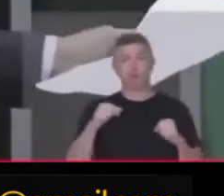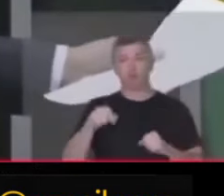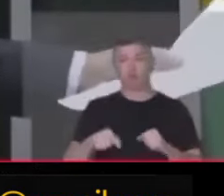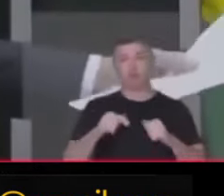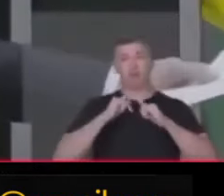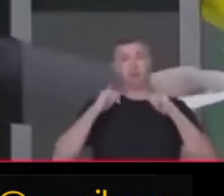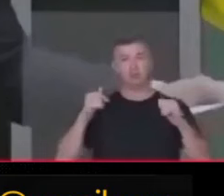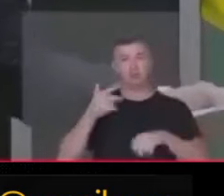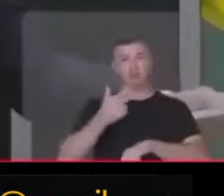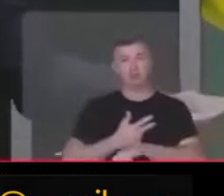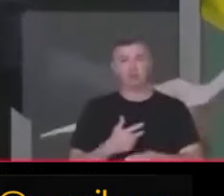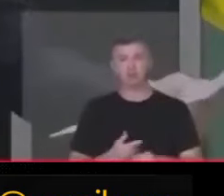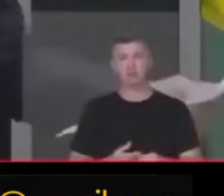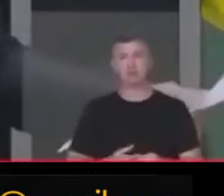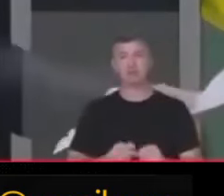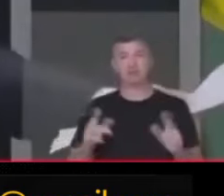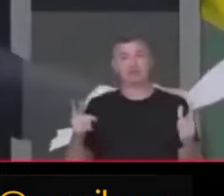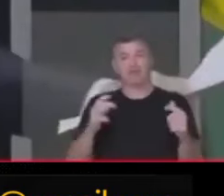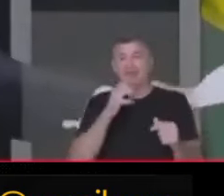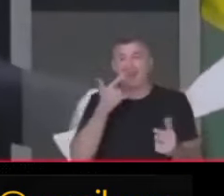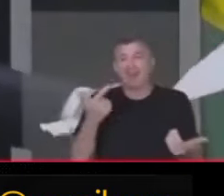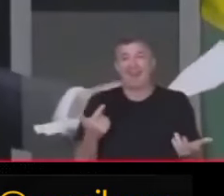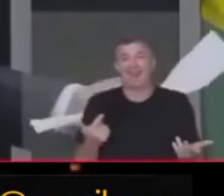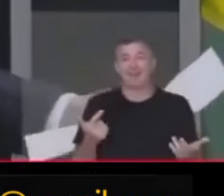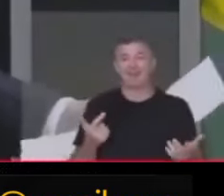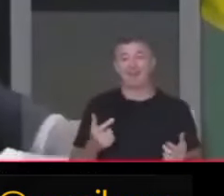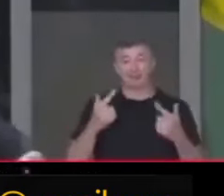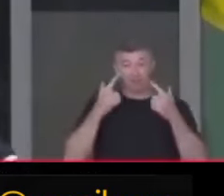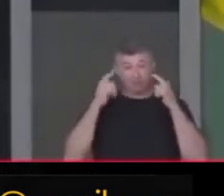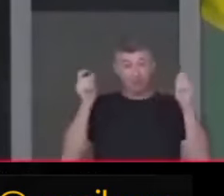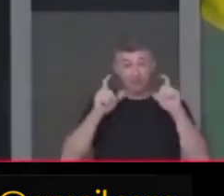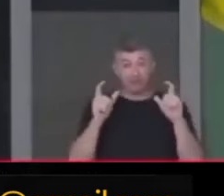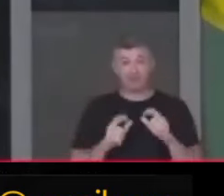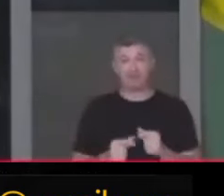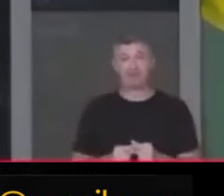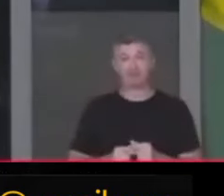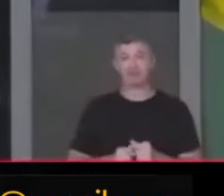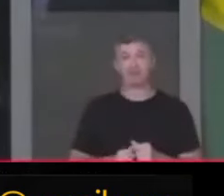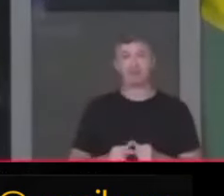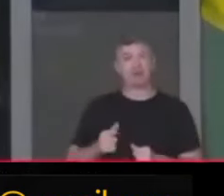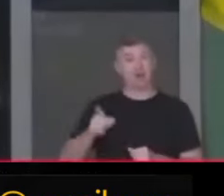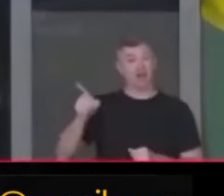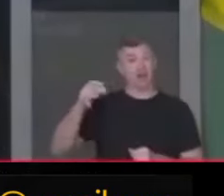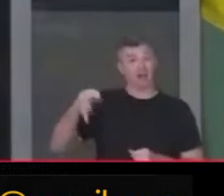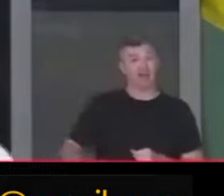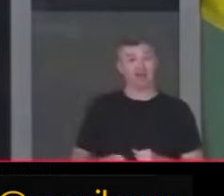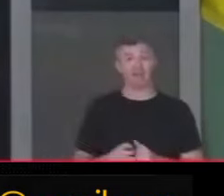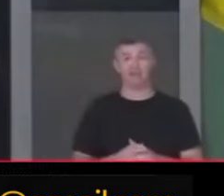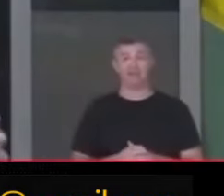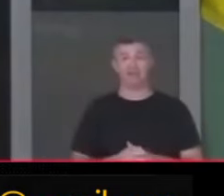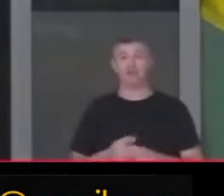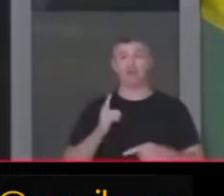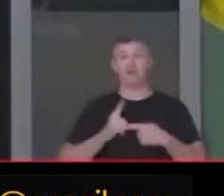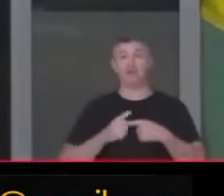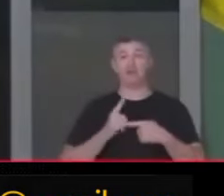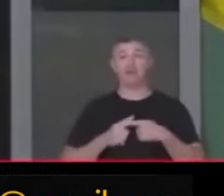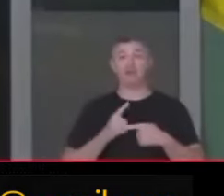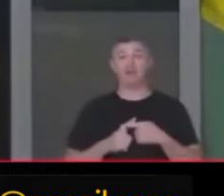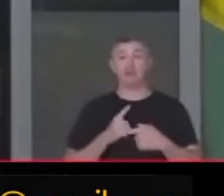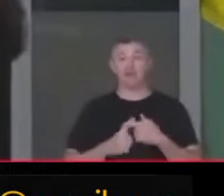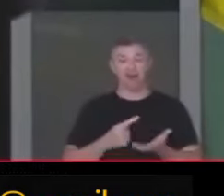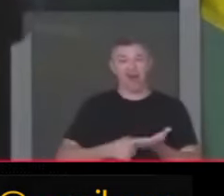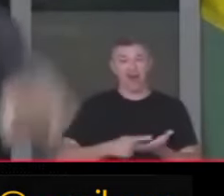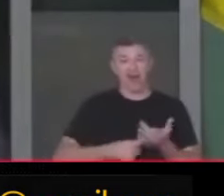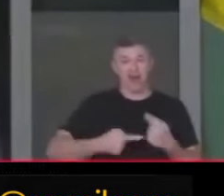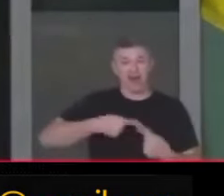esse vídeo. Mas é claro, pasme, elas estavam certas. Porque quem